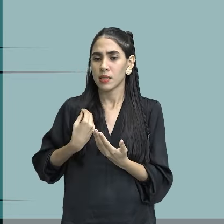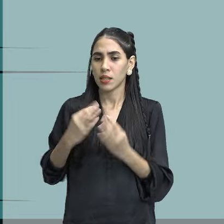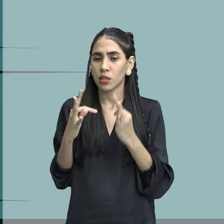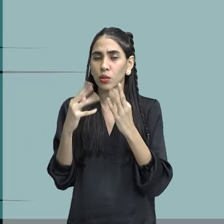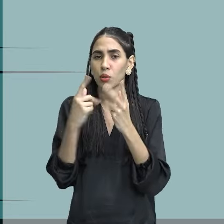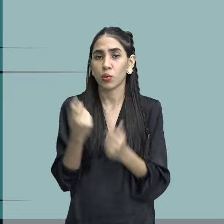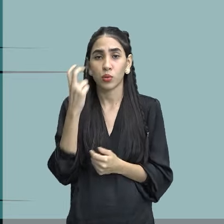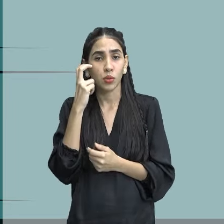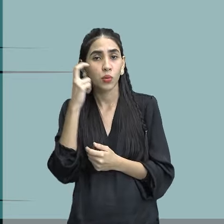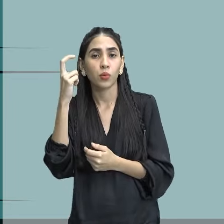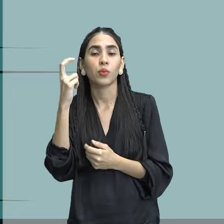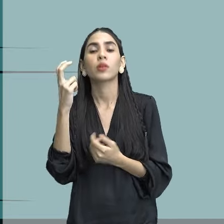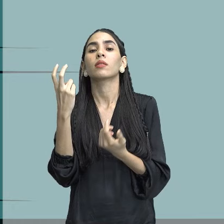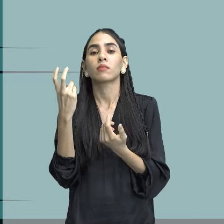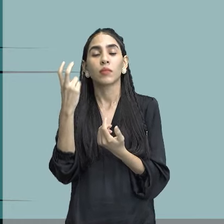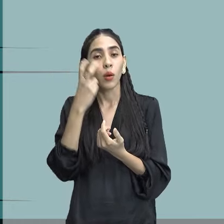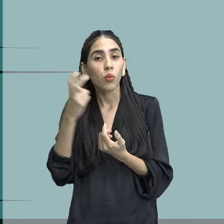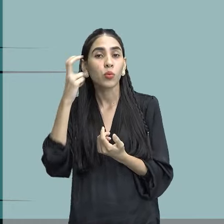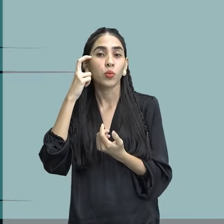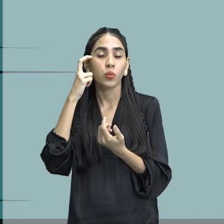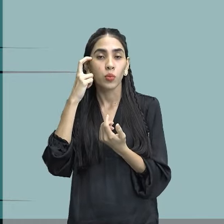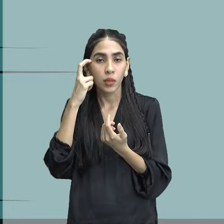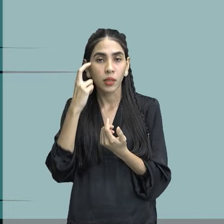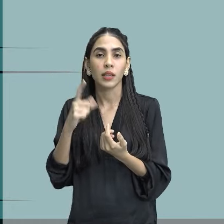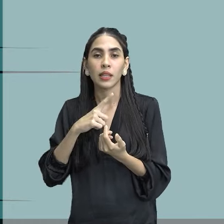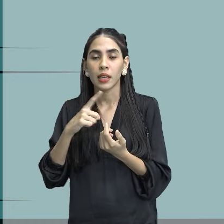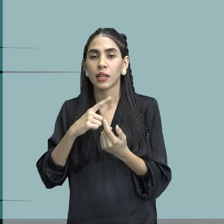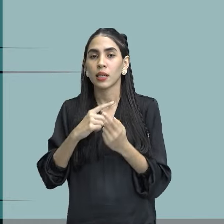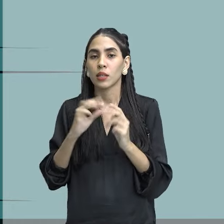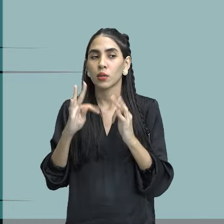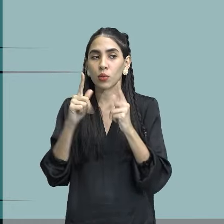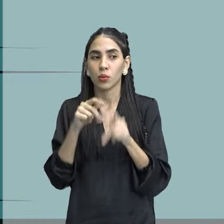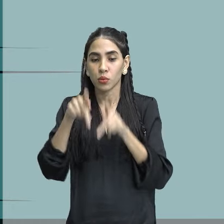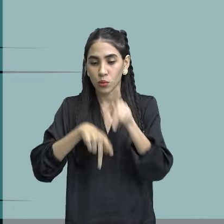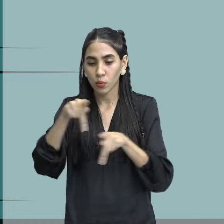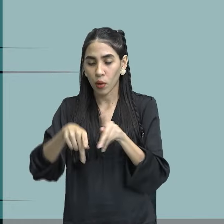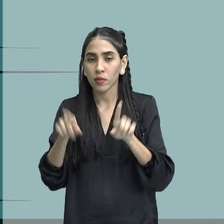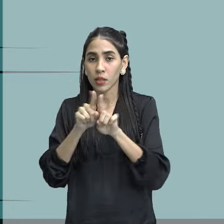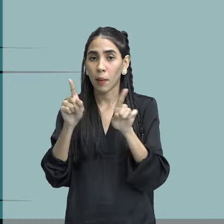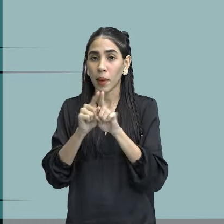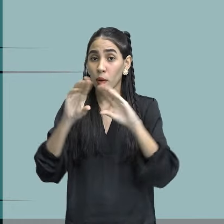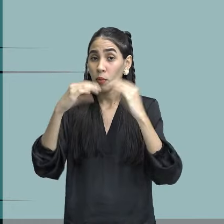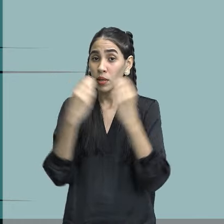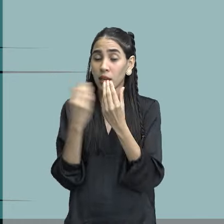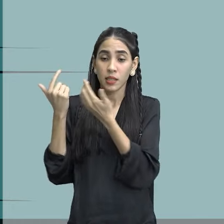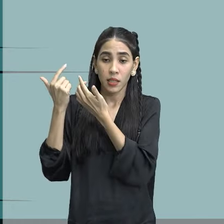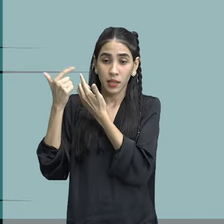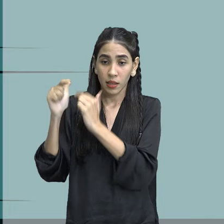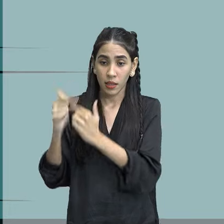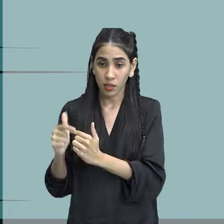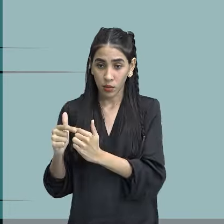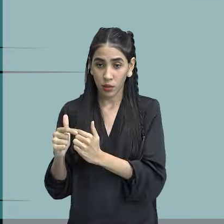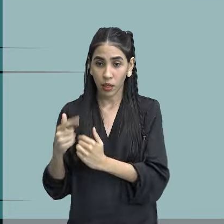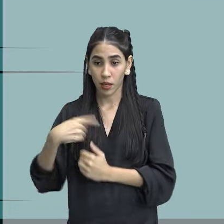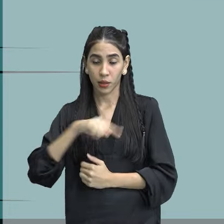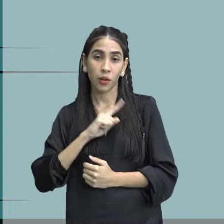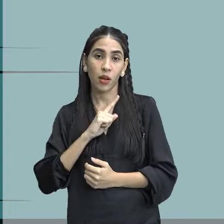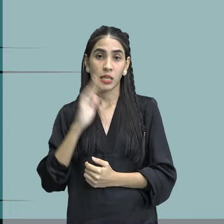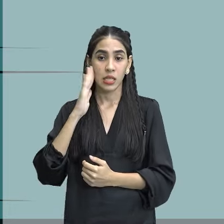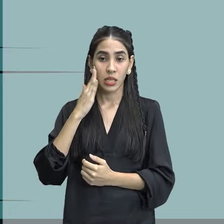tecnologia existe em todos os povos e comunidades tradicionais. E o que nós entendemos